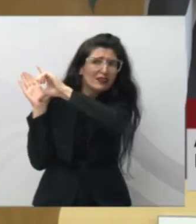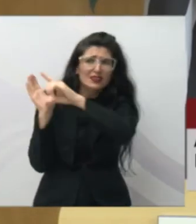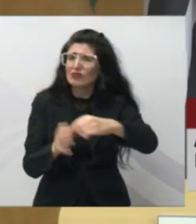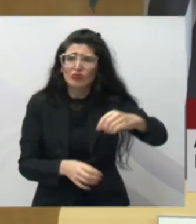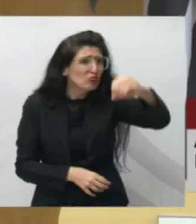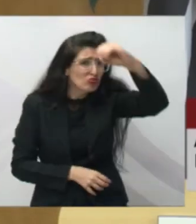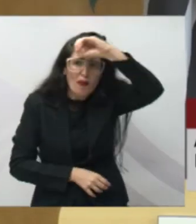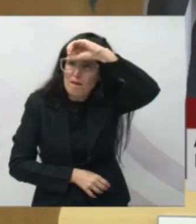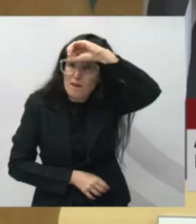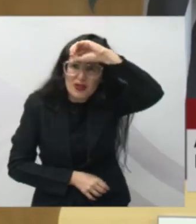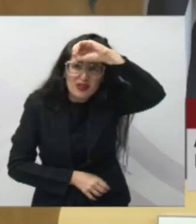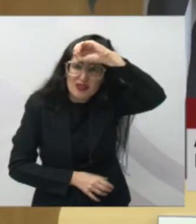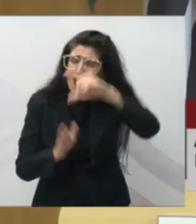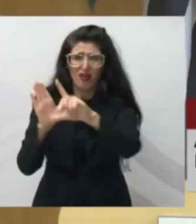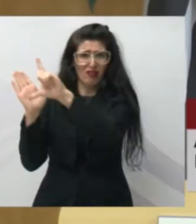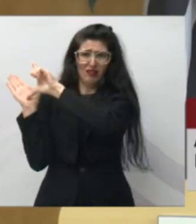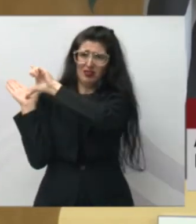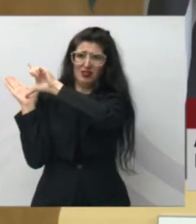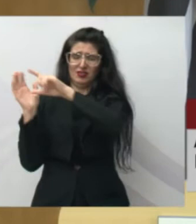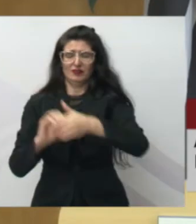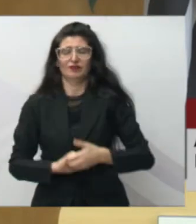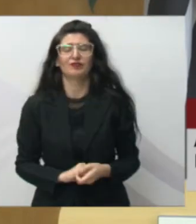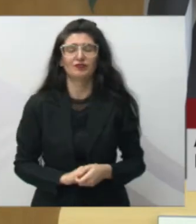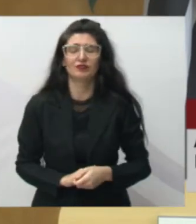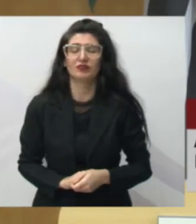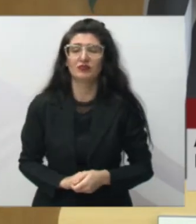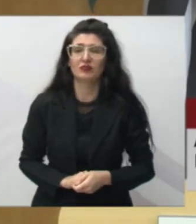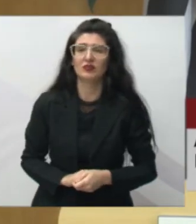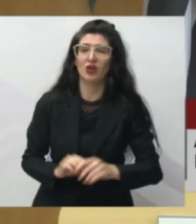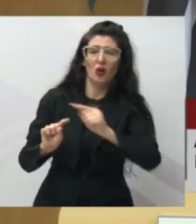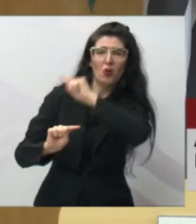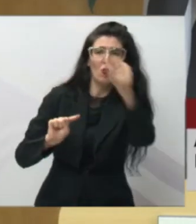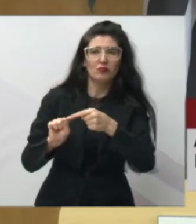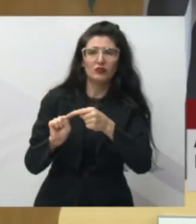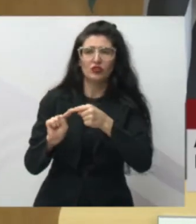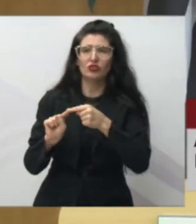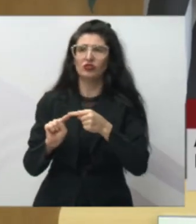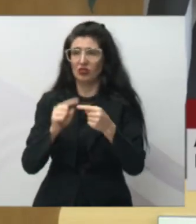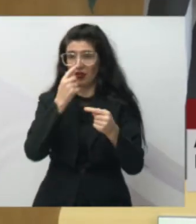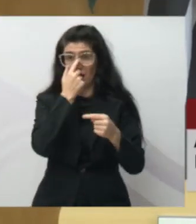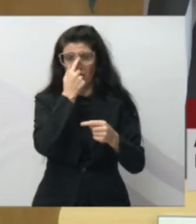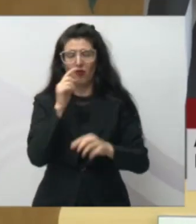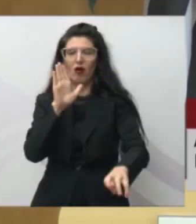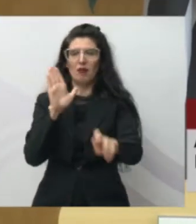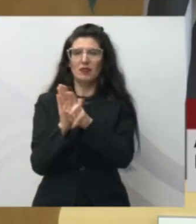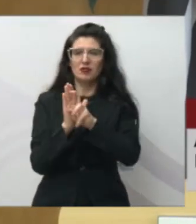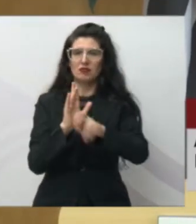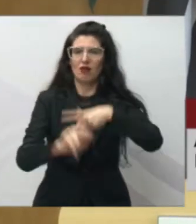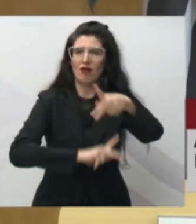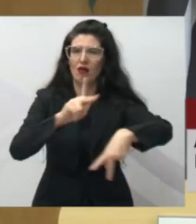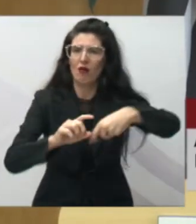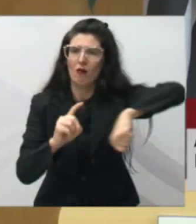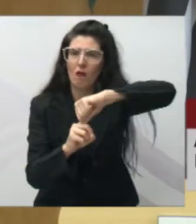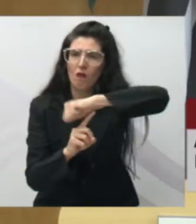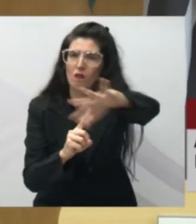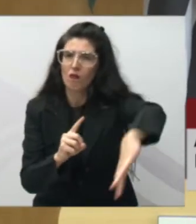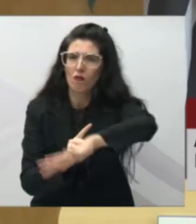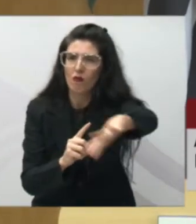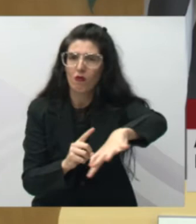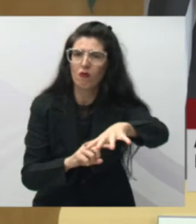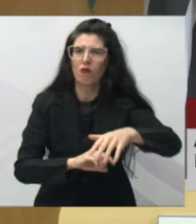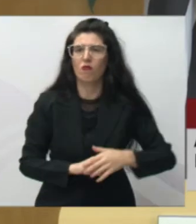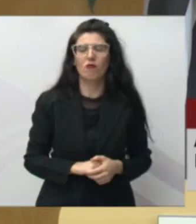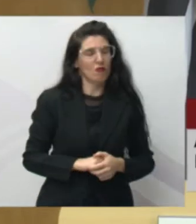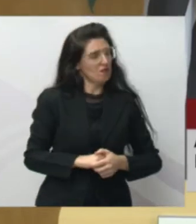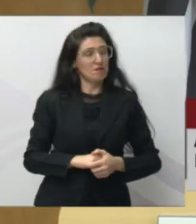Mas esse é o papel nosso, enquanto representante do povo, da população, de ter esse compromisso. Mas, ao mesmo tempo, a gente tem